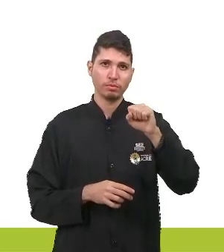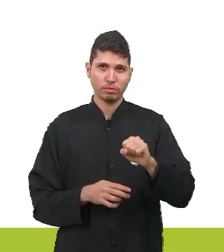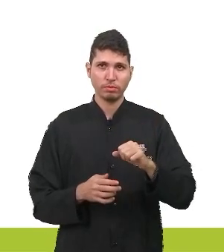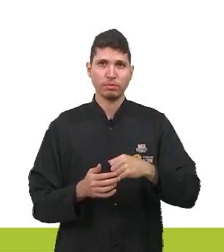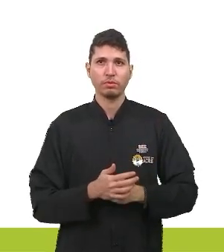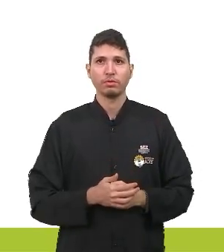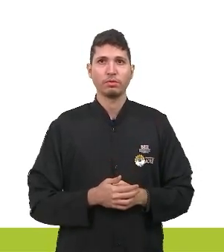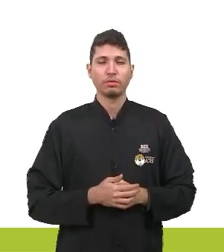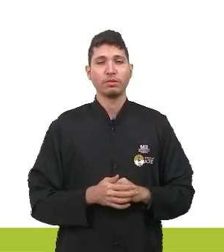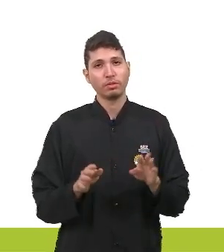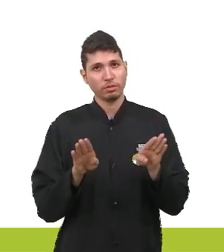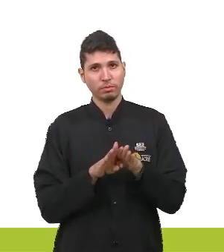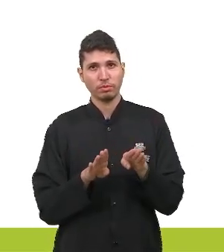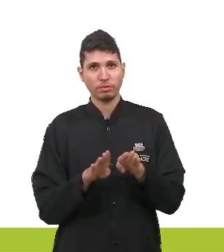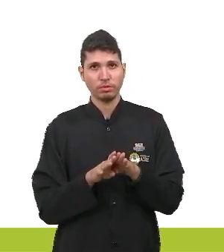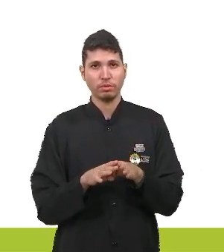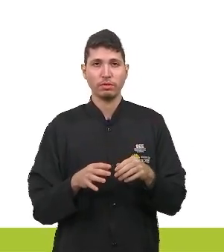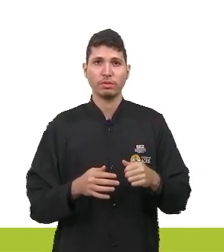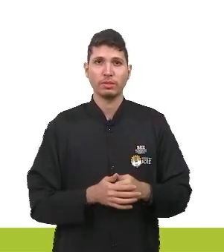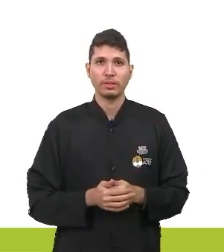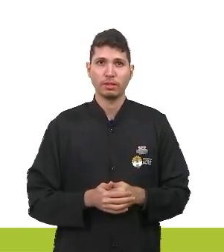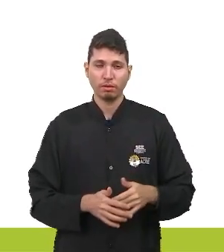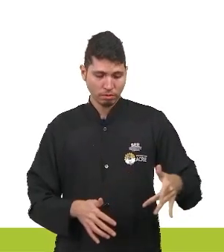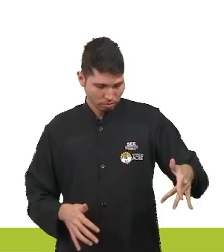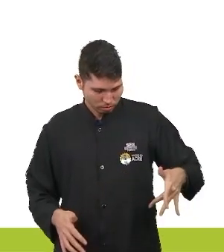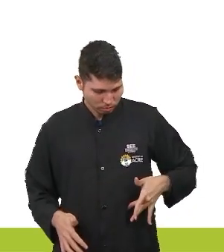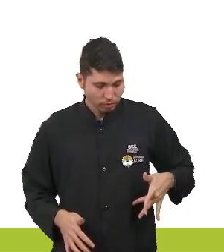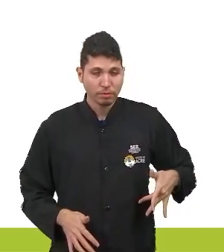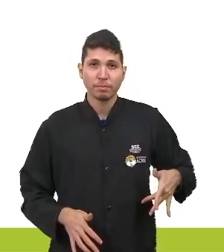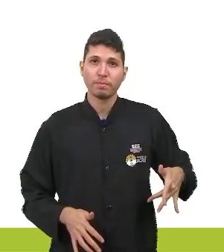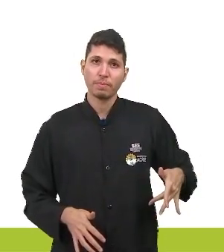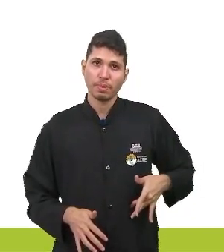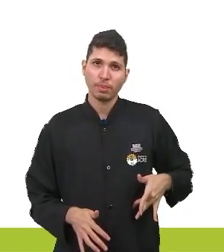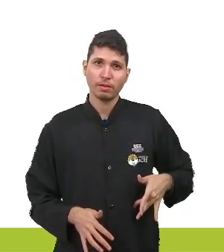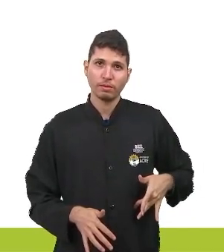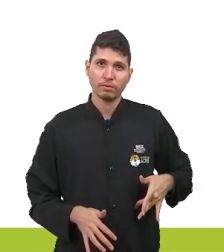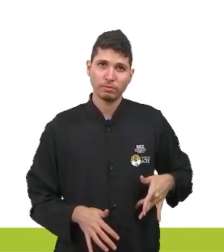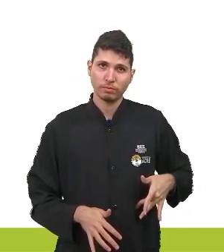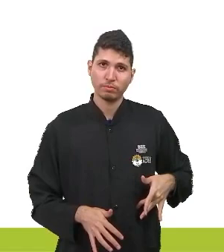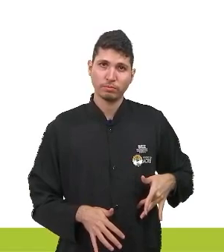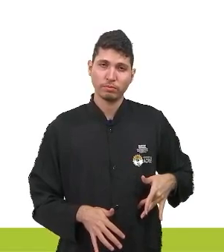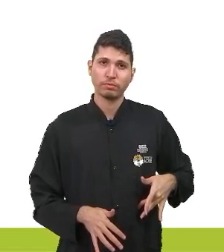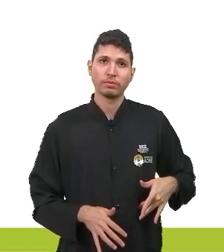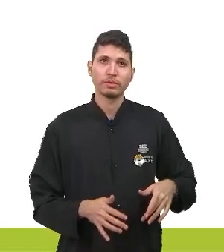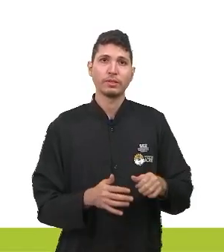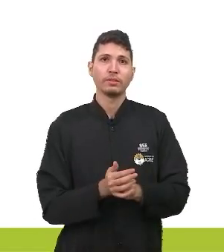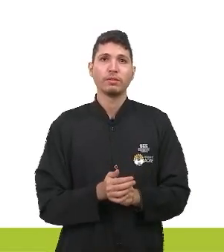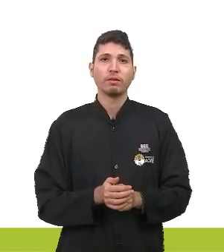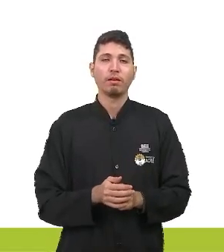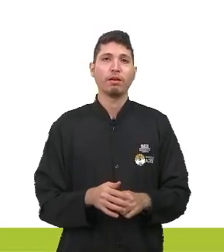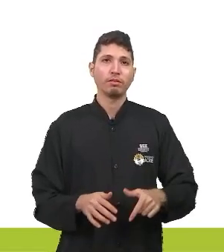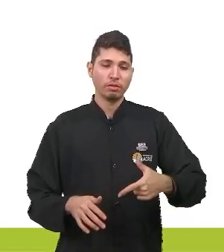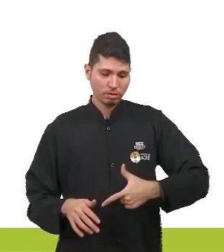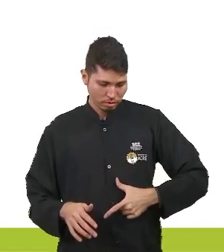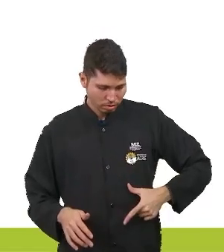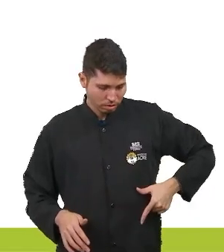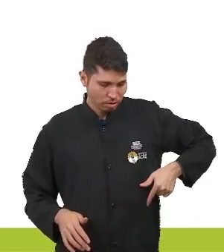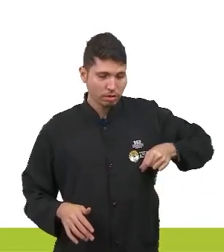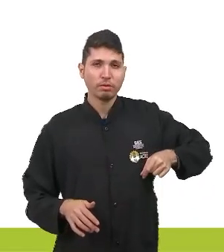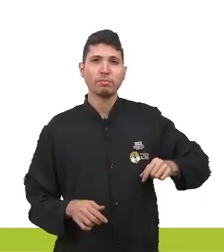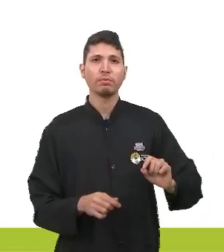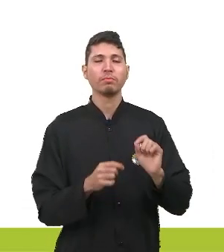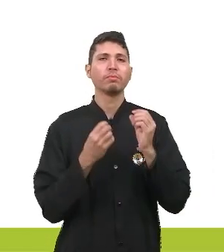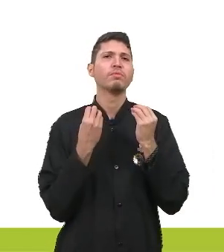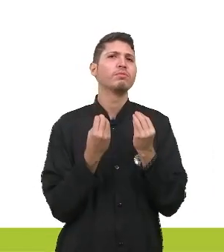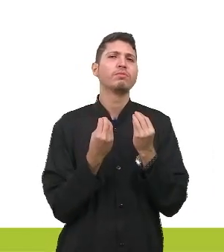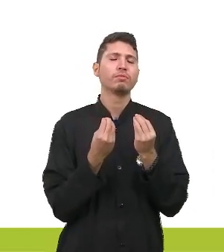anexas. O fígado é uma glândula anexa. Produz a bile. Para que serve a bile? Para